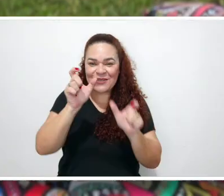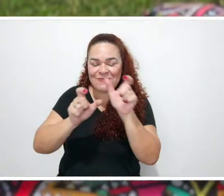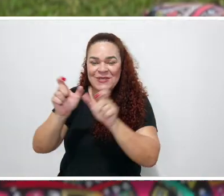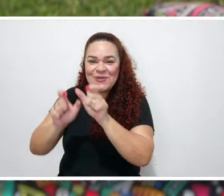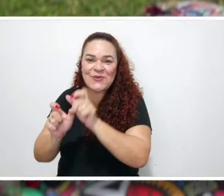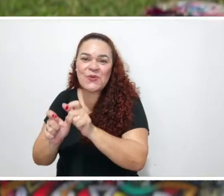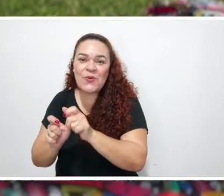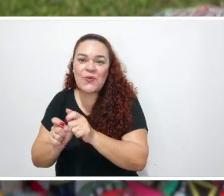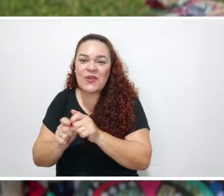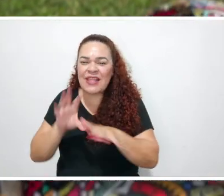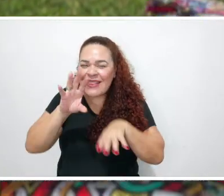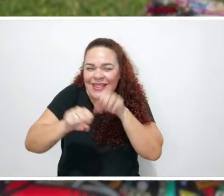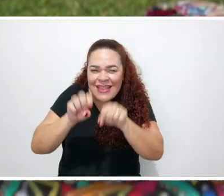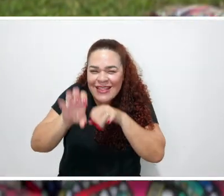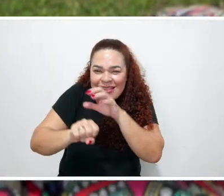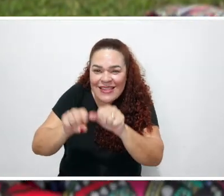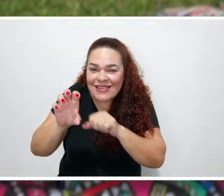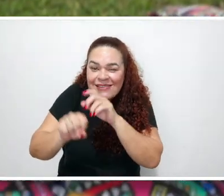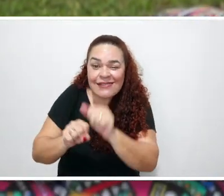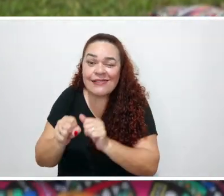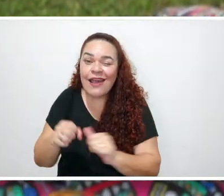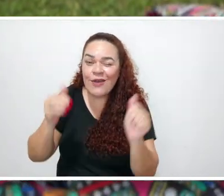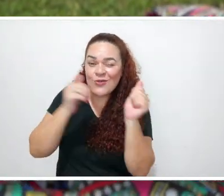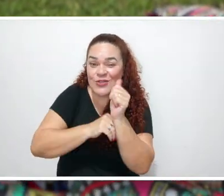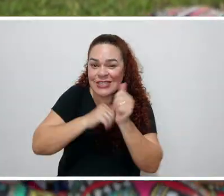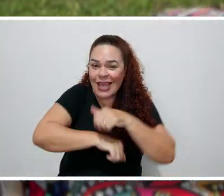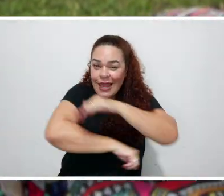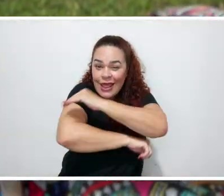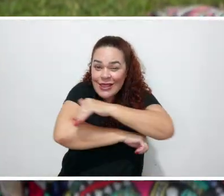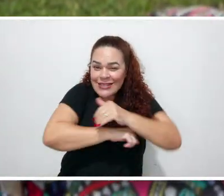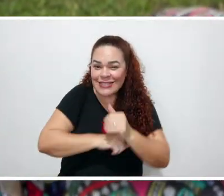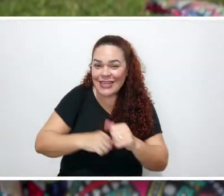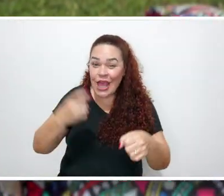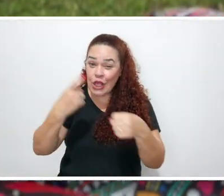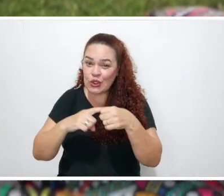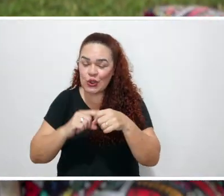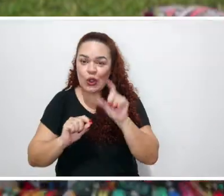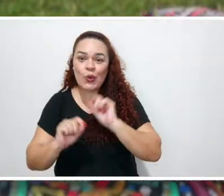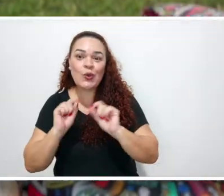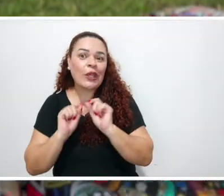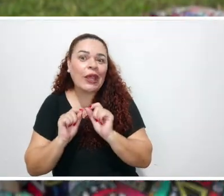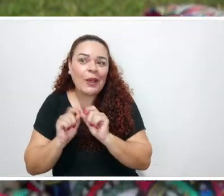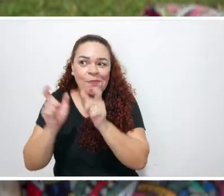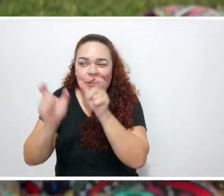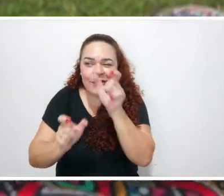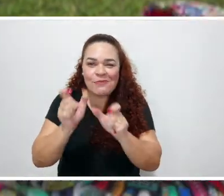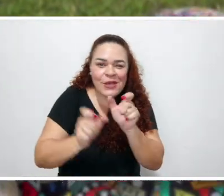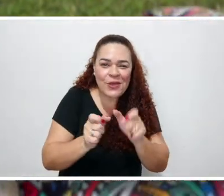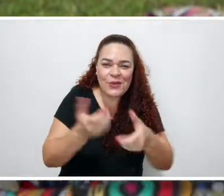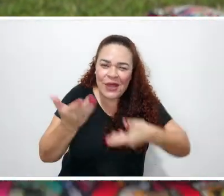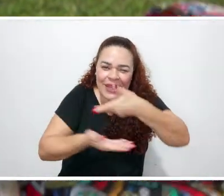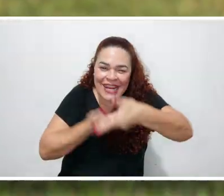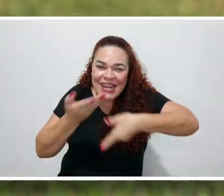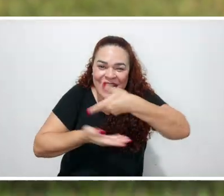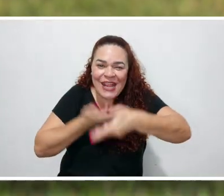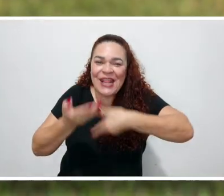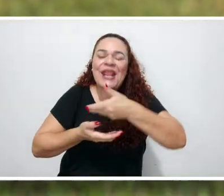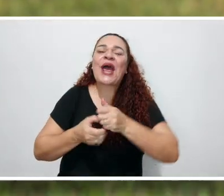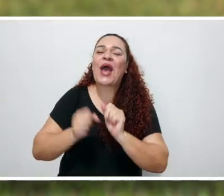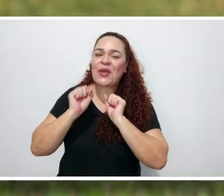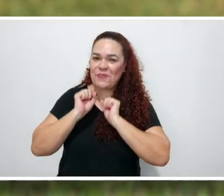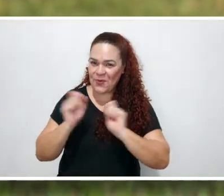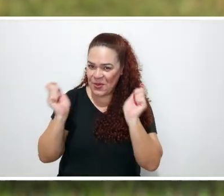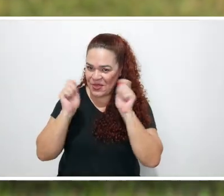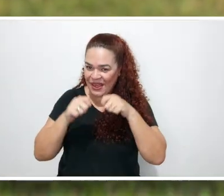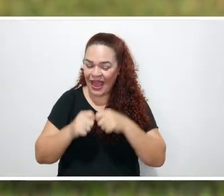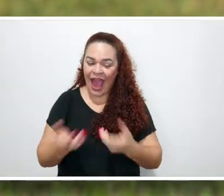tornaram exploradoras, desvendando segredos escondidos nas esquinas da cidade, revelando que todo mundo tinha algo a ensinar. Gente, agora